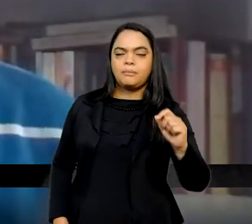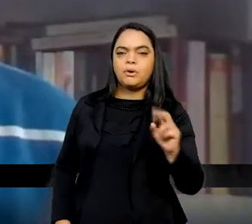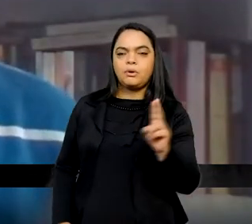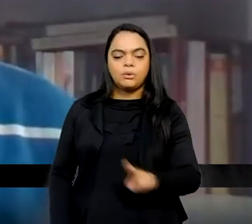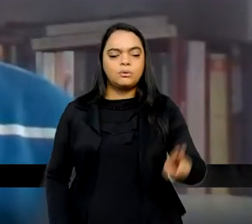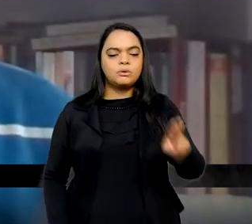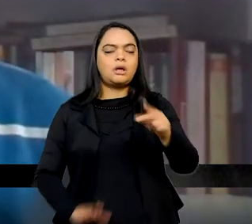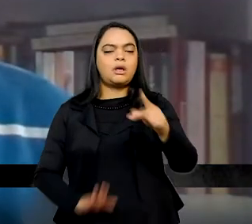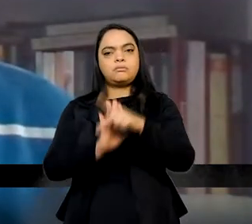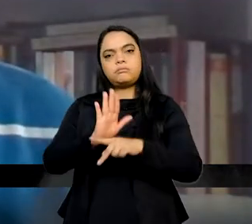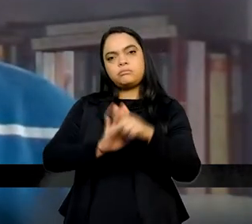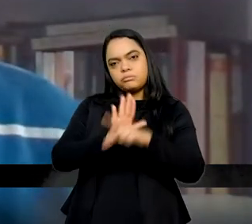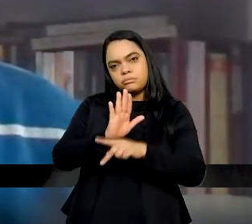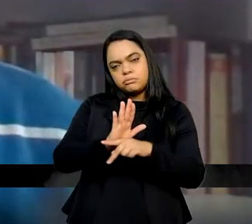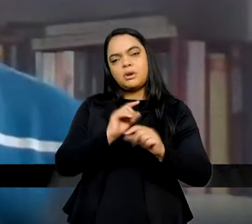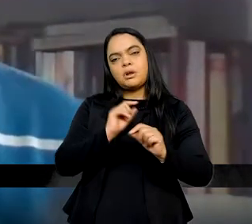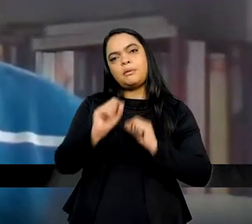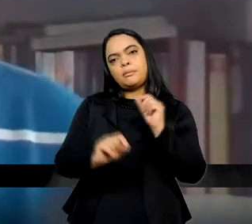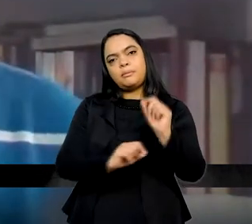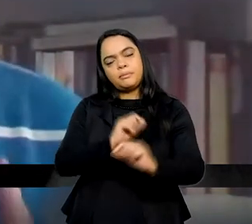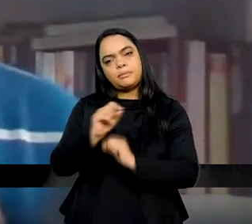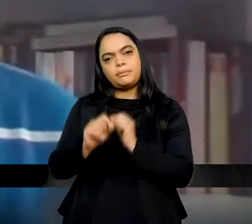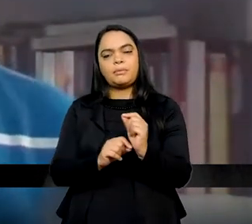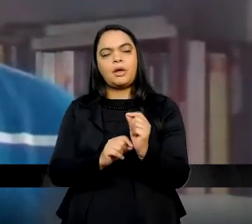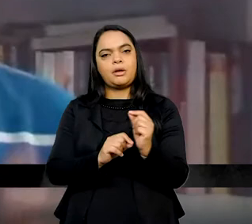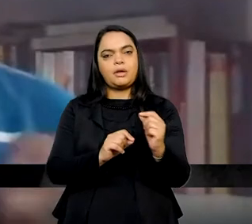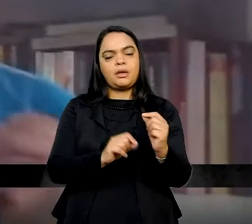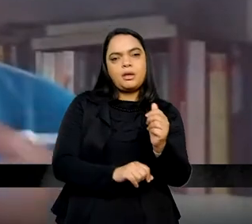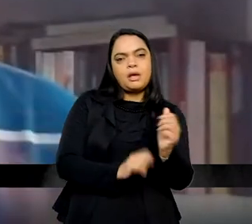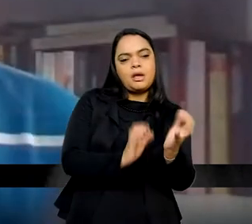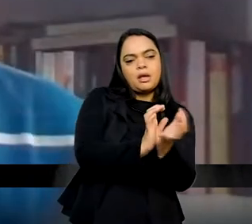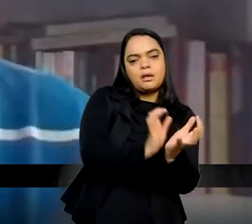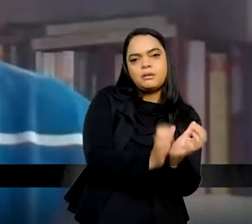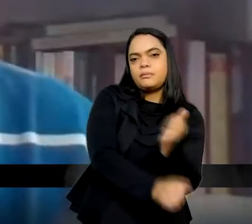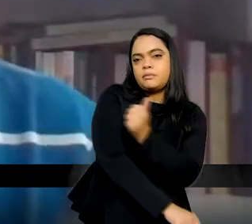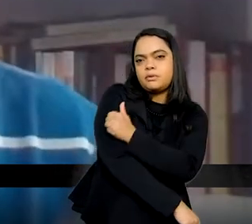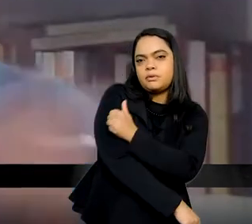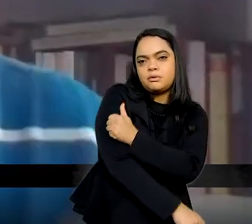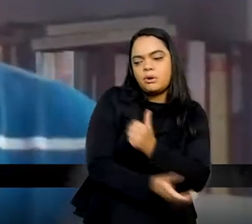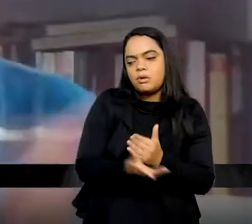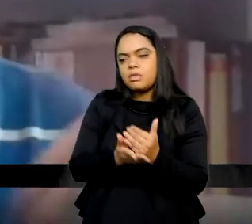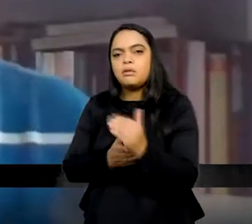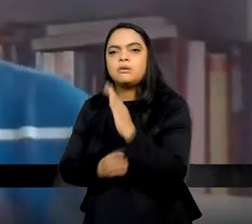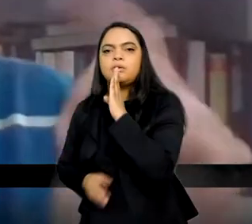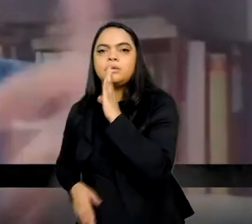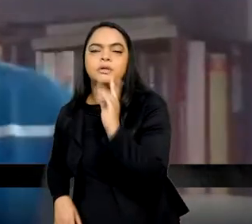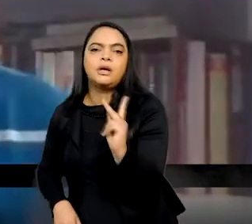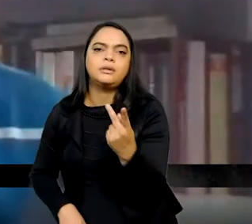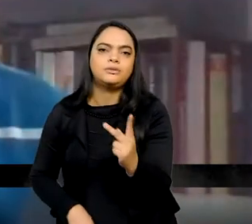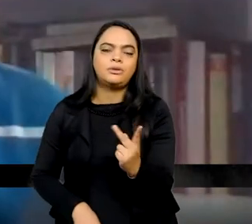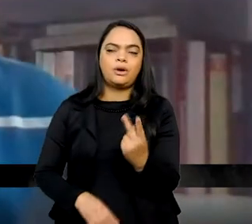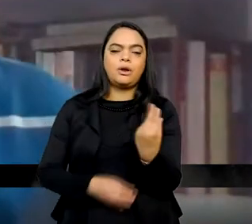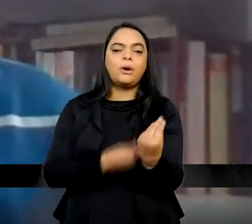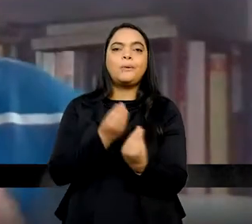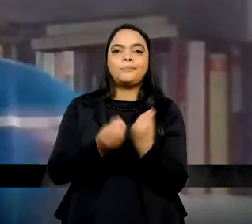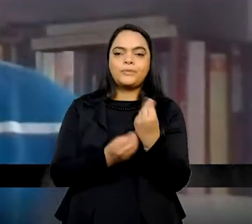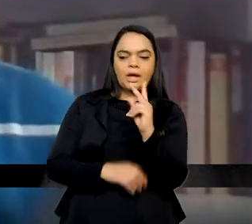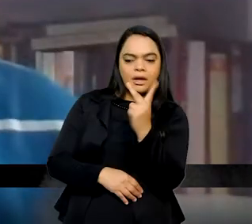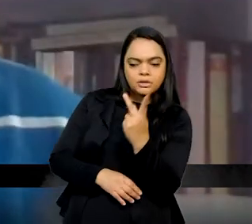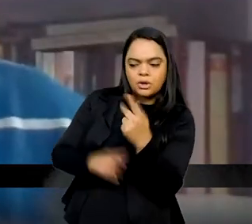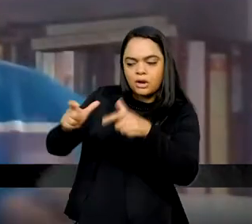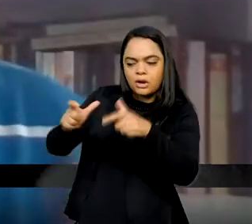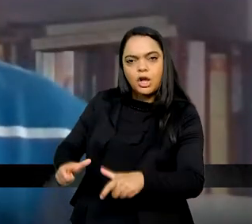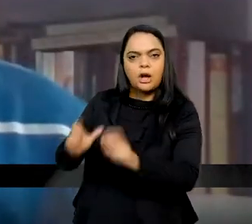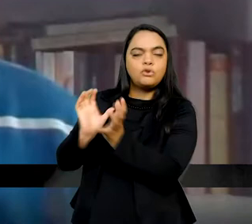esse projeto, juntamente dividido em equipe, e os alunos começavam a conhecer a história através da história local. E a